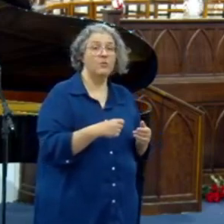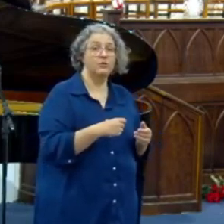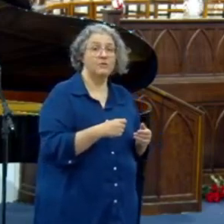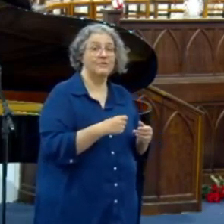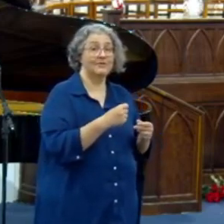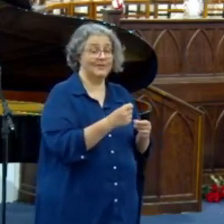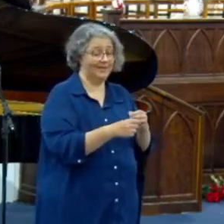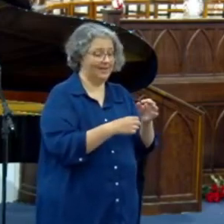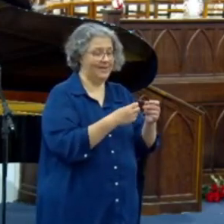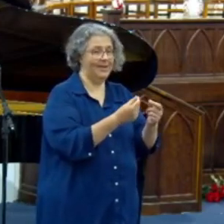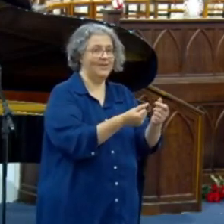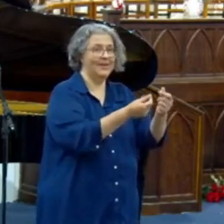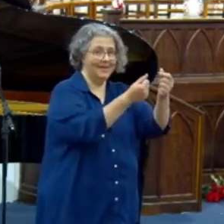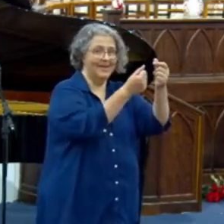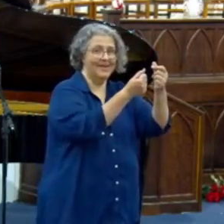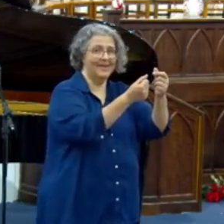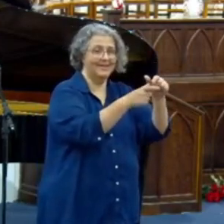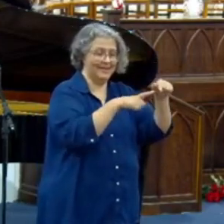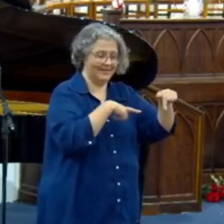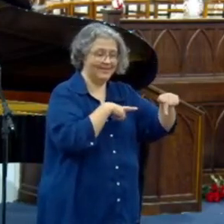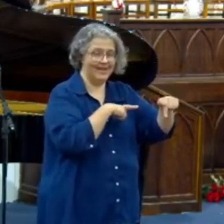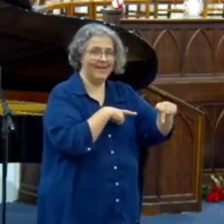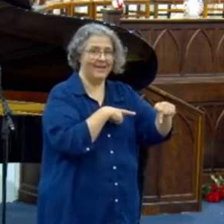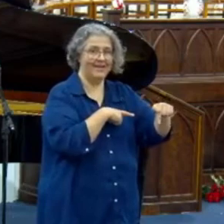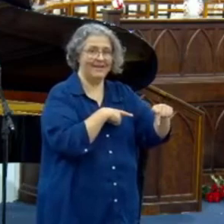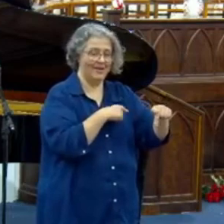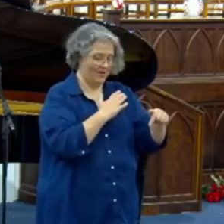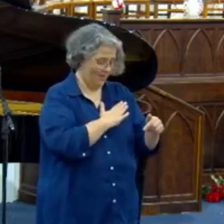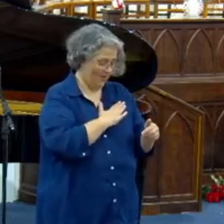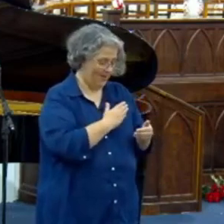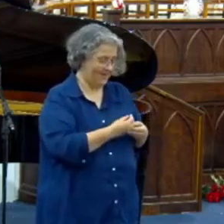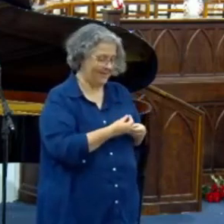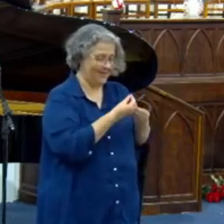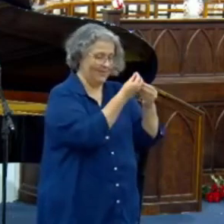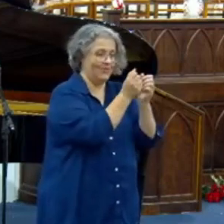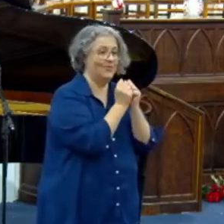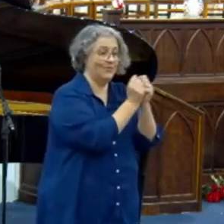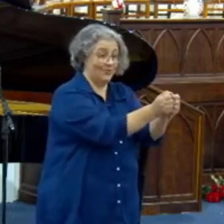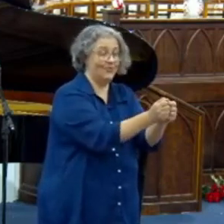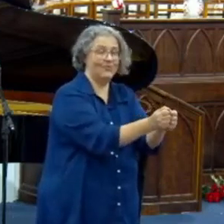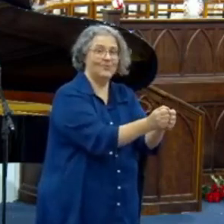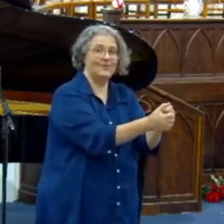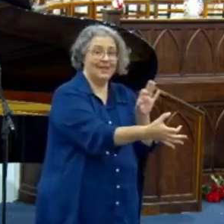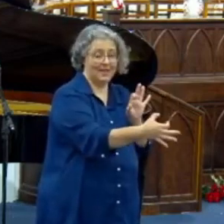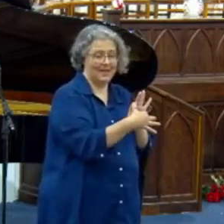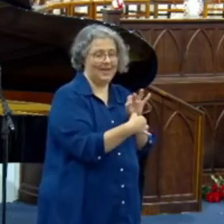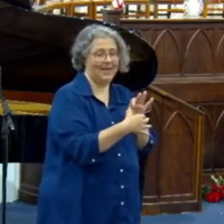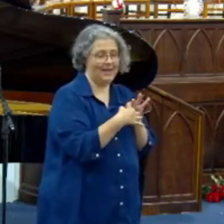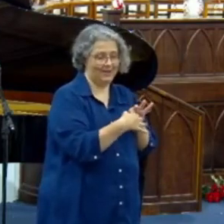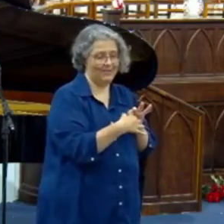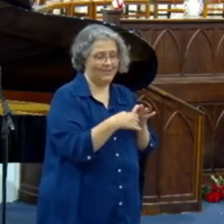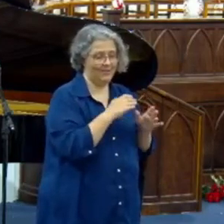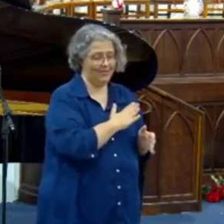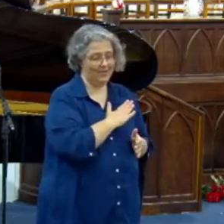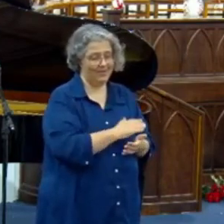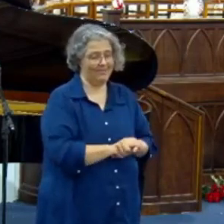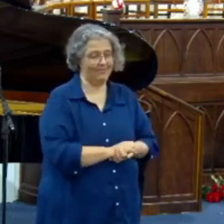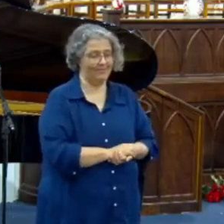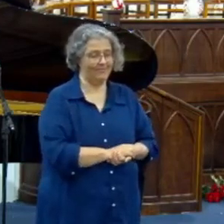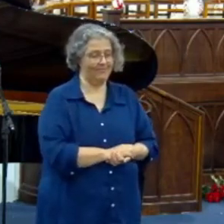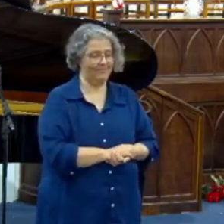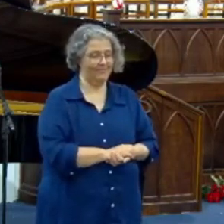Existe um tesouro, muito valioso, mas ele não tem nome de dinheiros, ele é outra